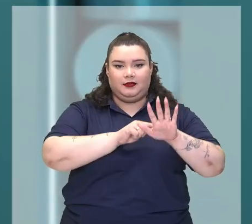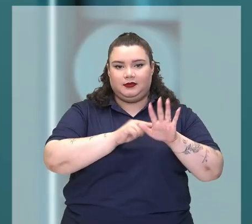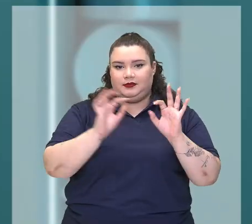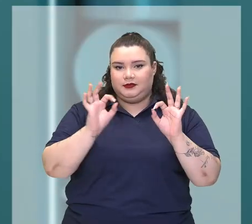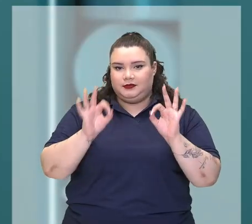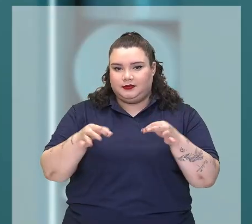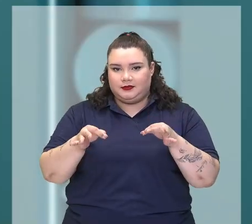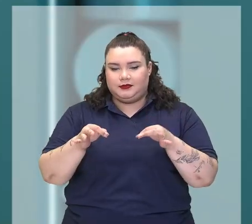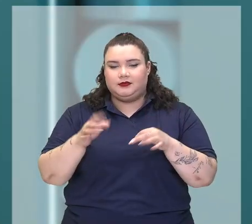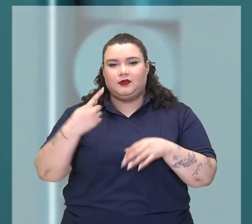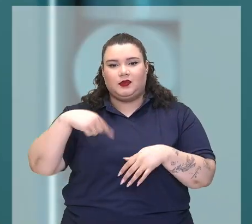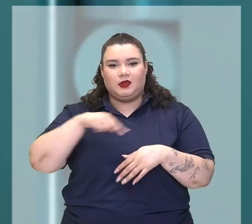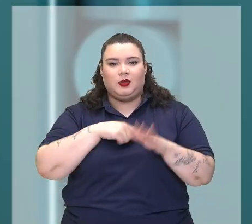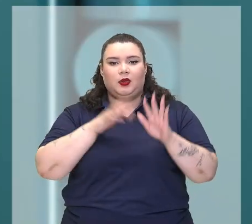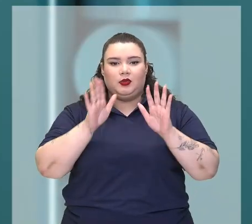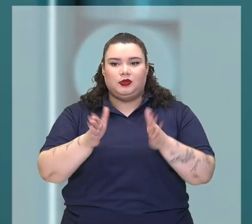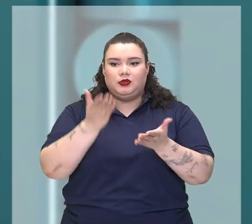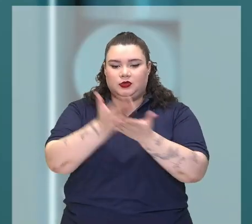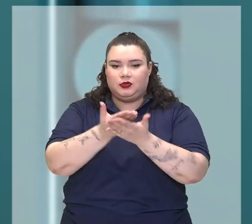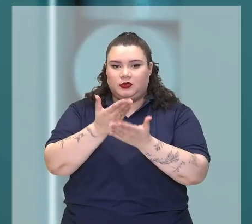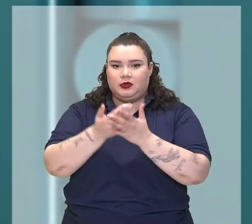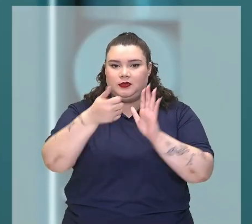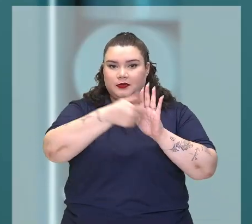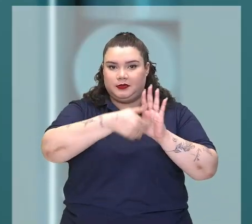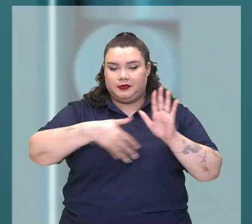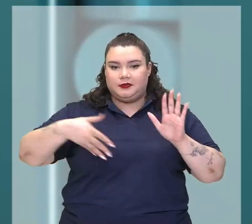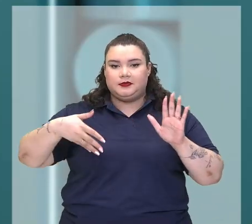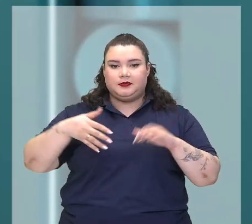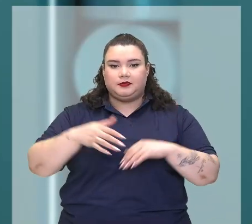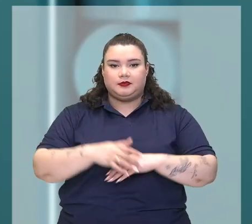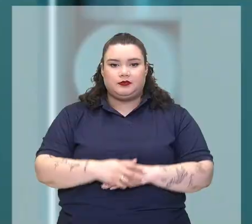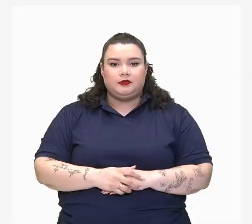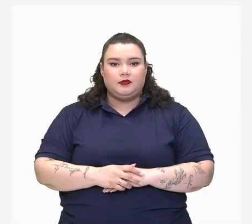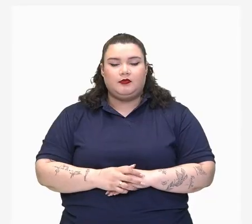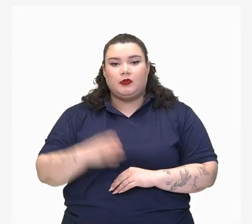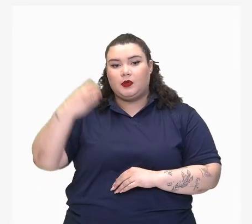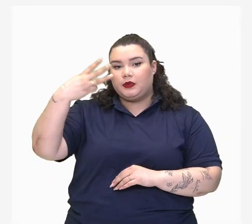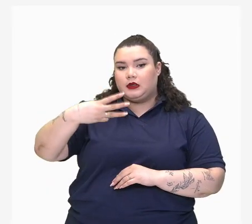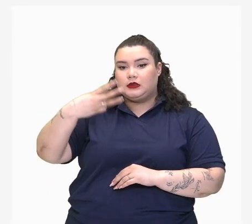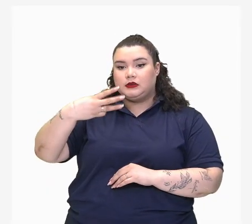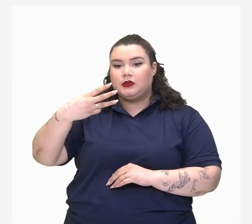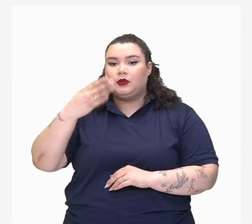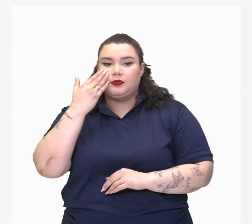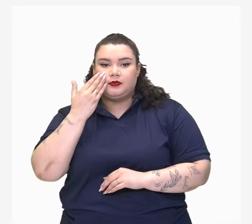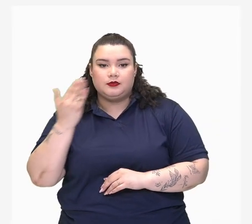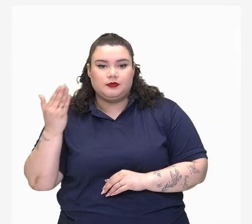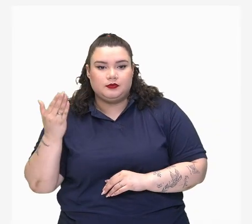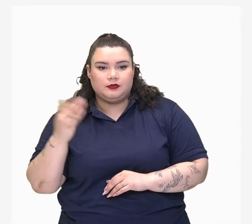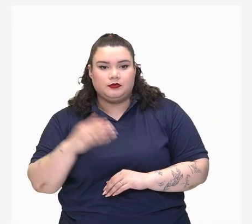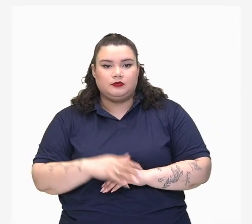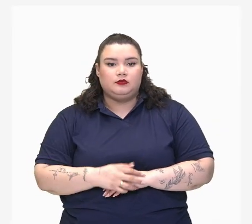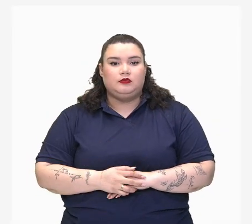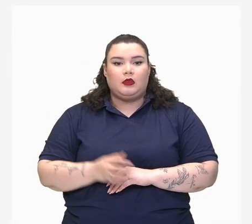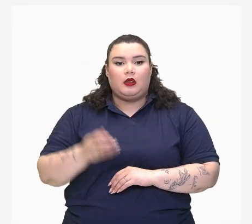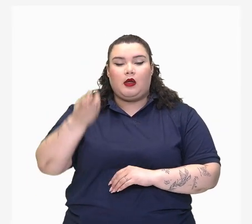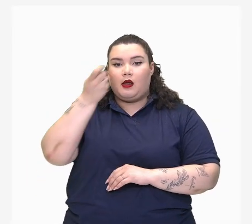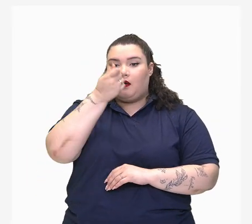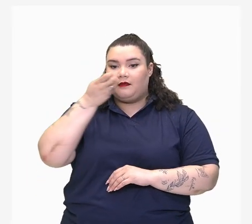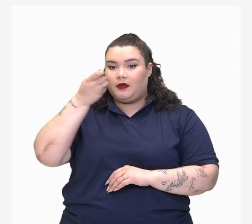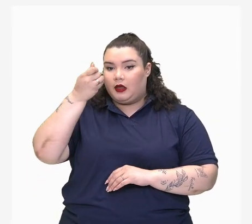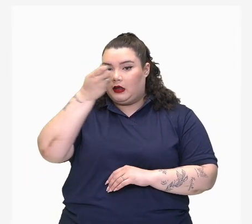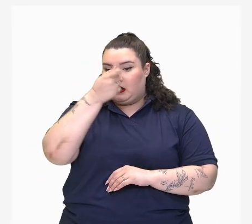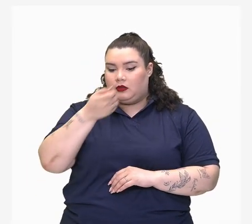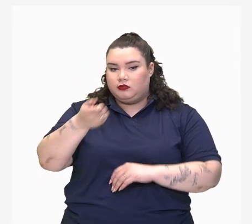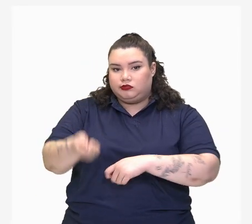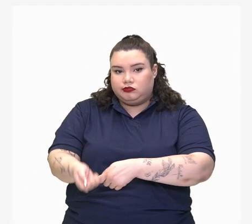também nós já trabalhamos lá em figuras de linguagem. Vejamos o 3. A farinha de